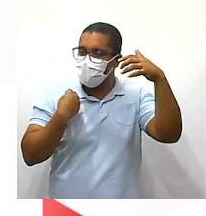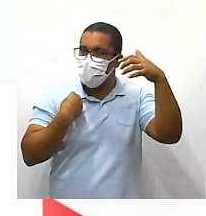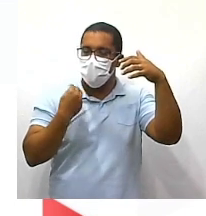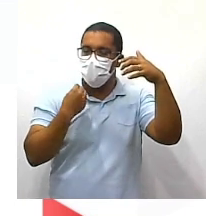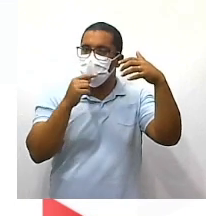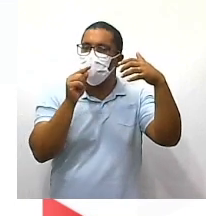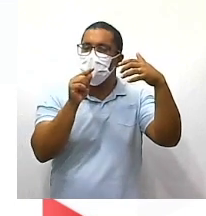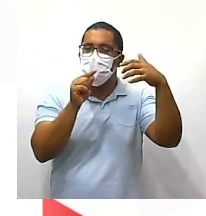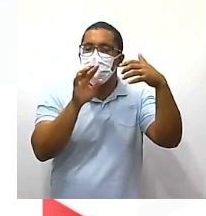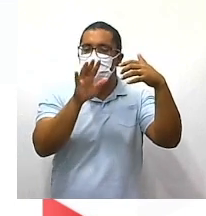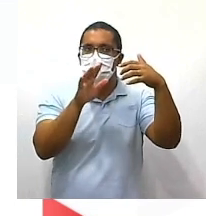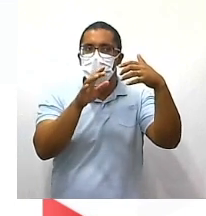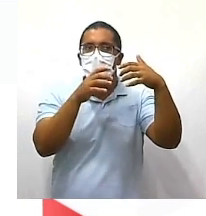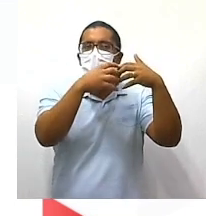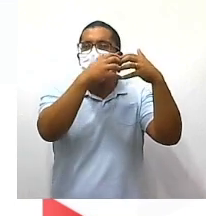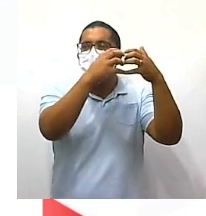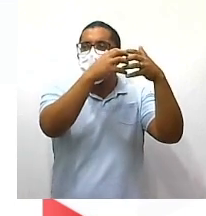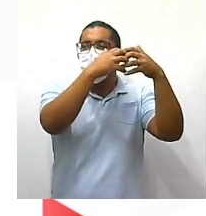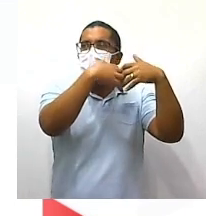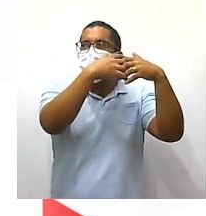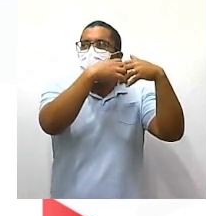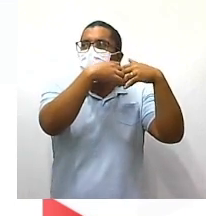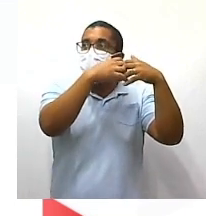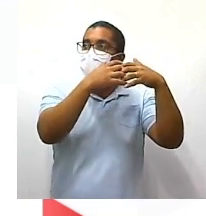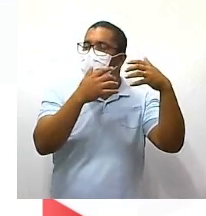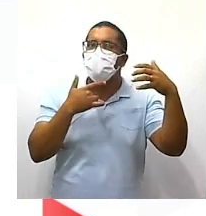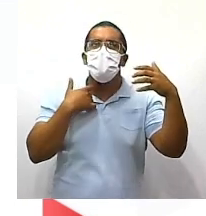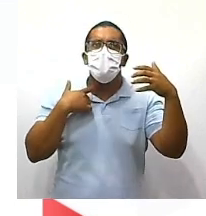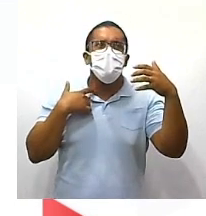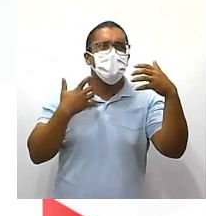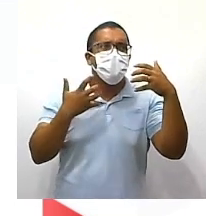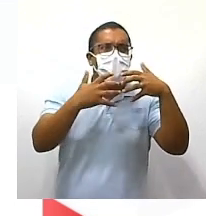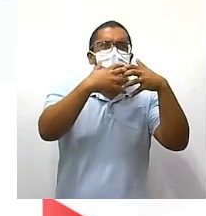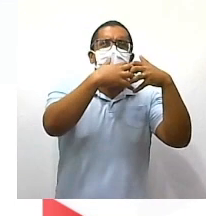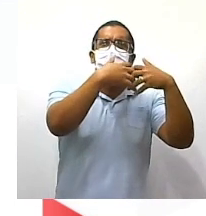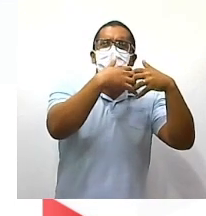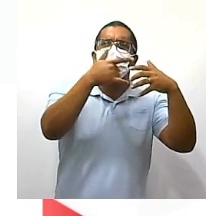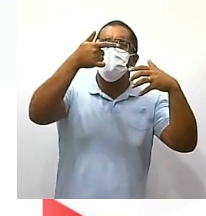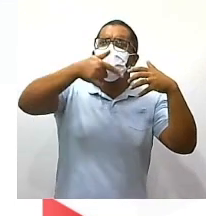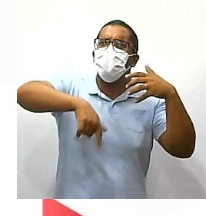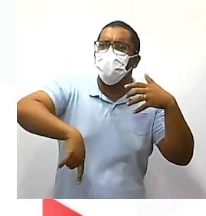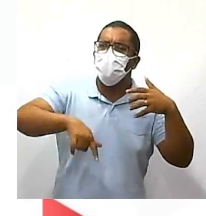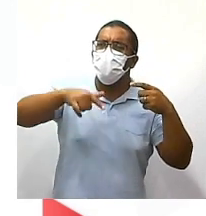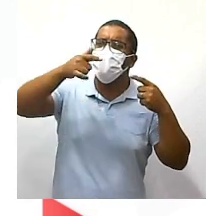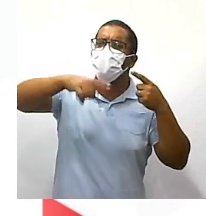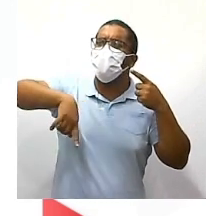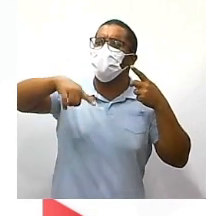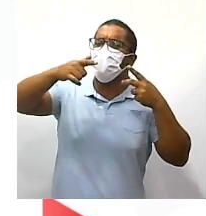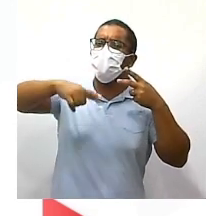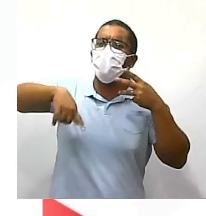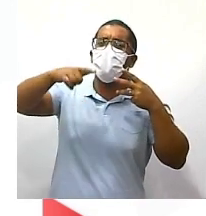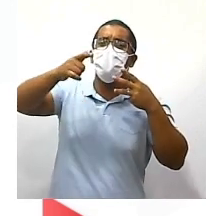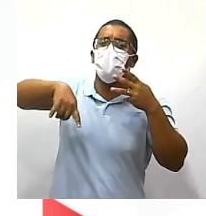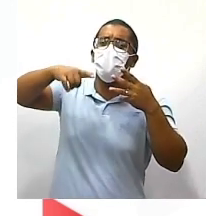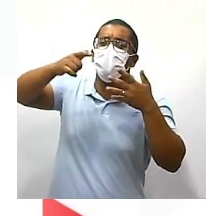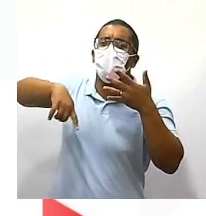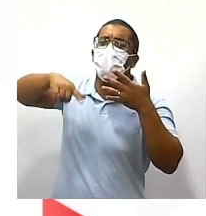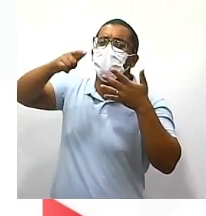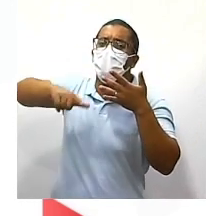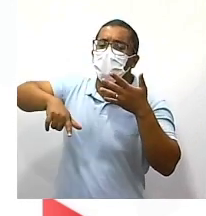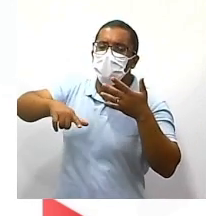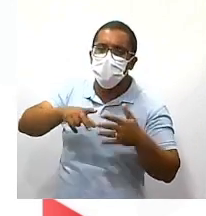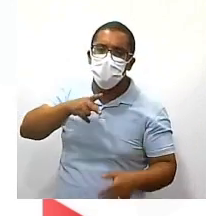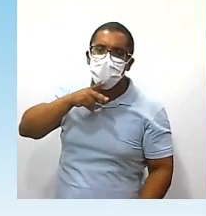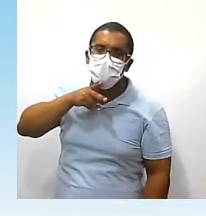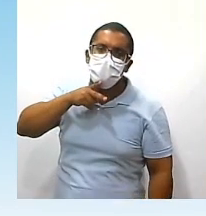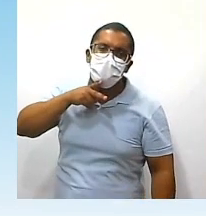ali mais provável a necessidade de repetição desses comportamentos. Em outras palavras, a dependência